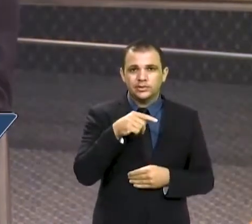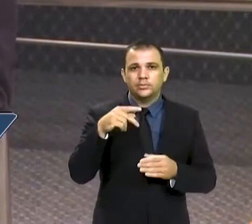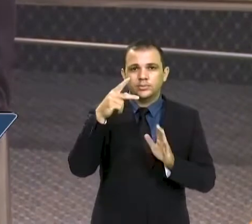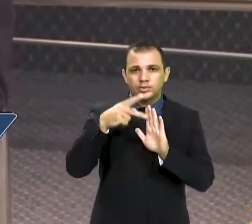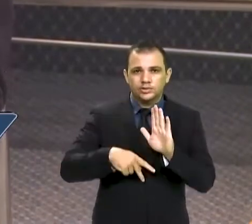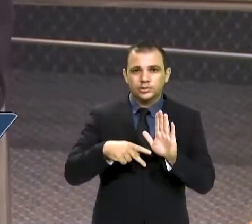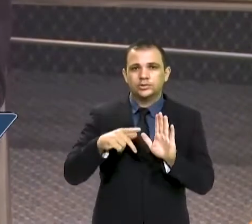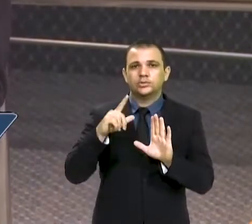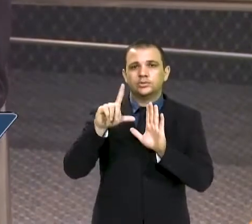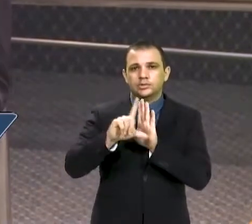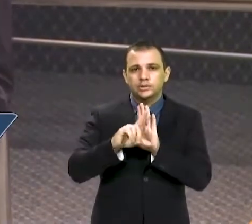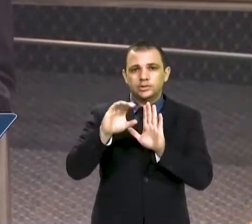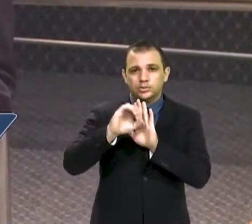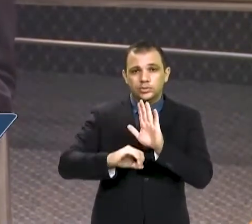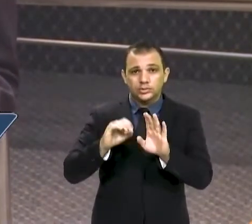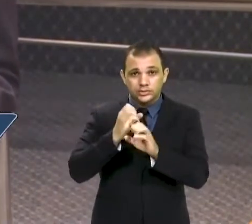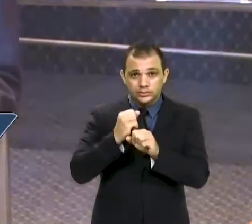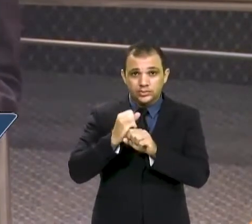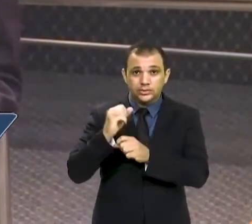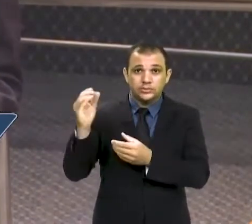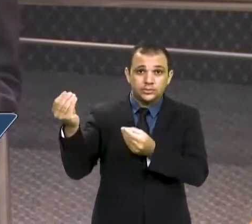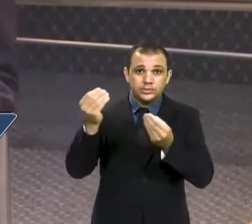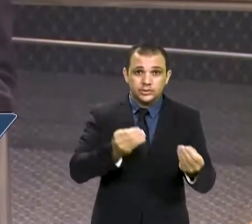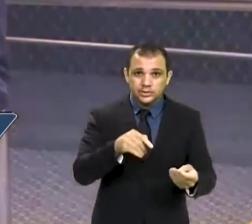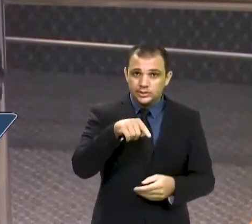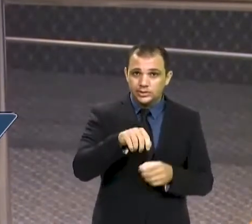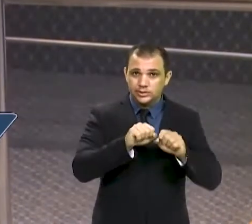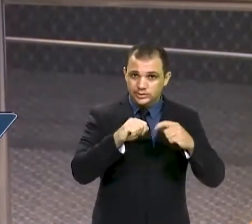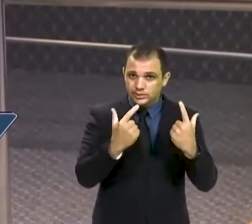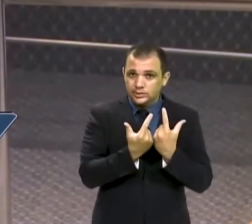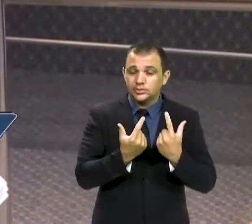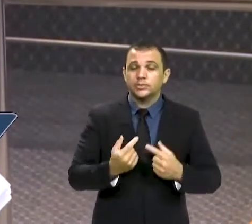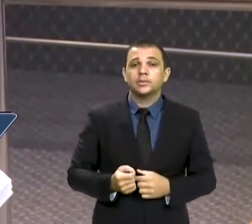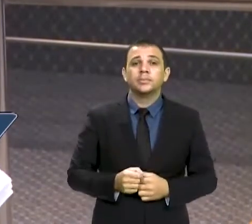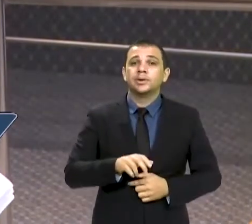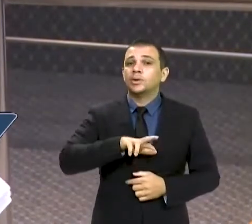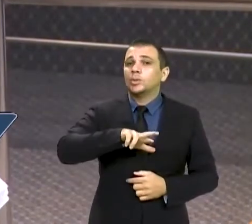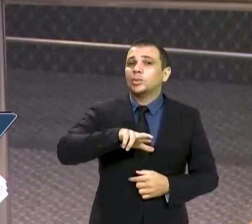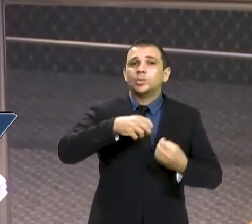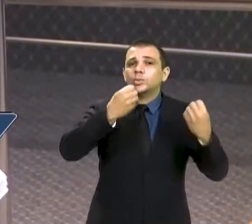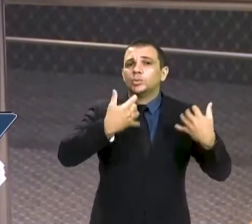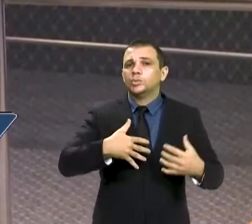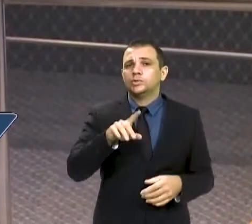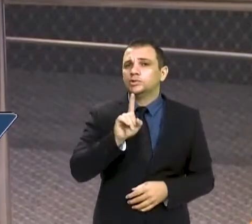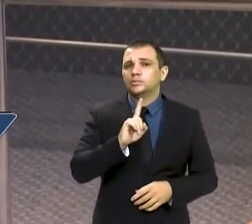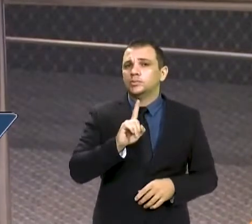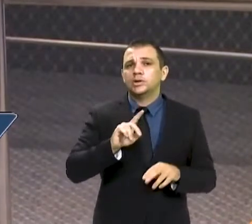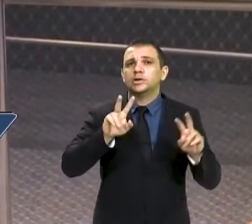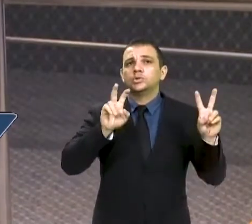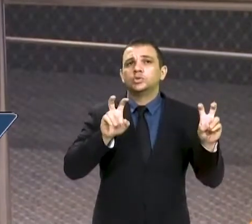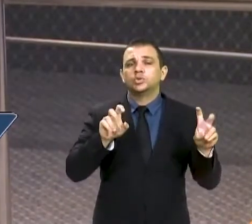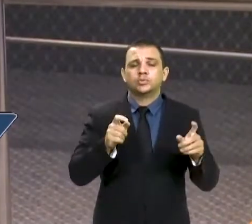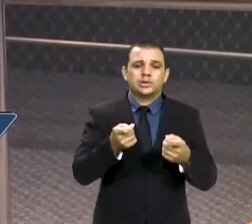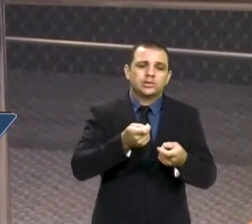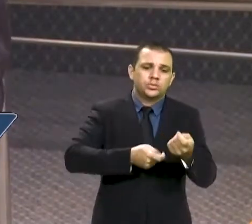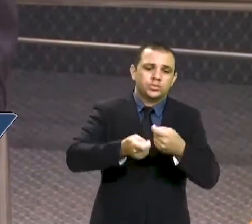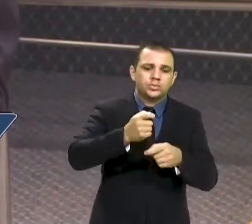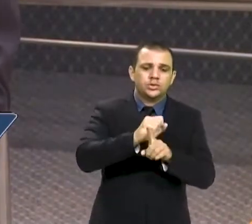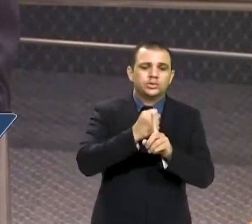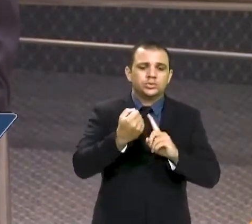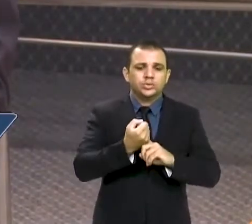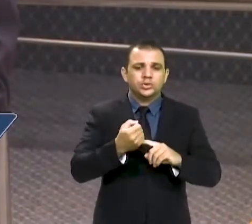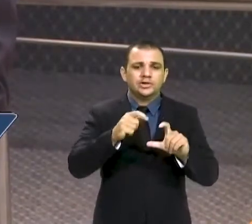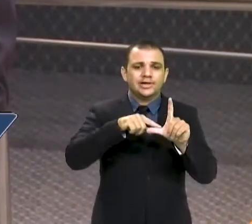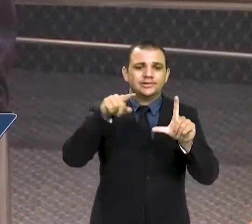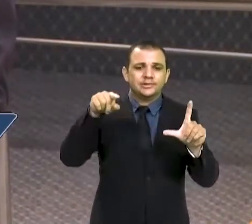casa, ela em nenhum minuto cita as questões econômicas, sociais ou os indicadores